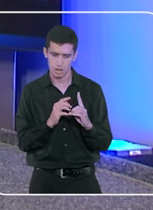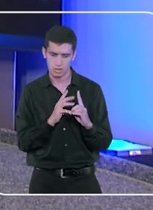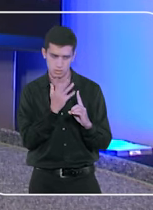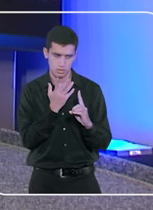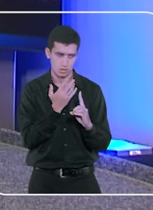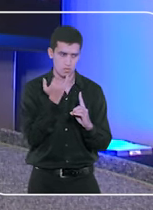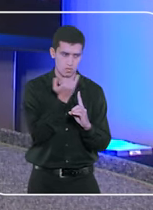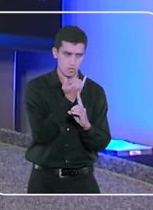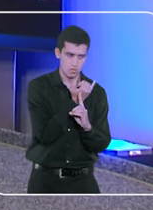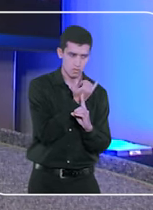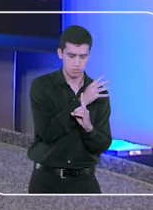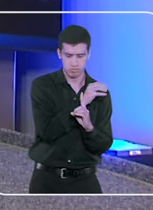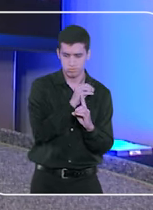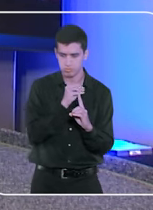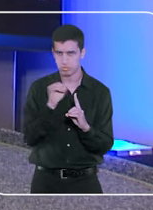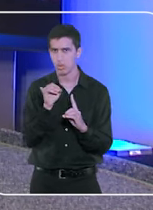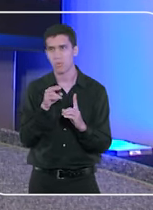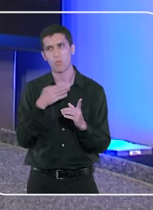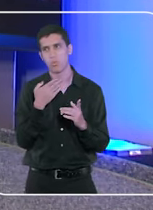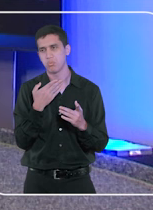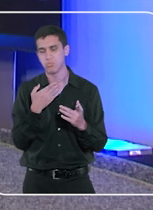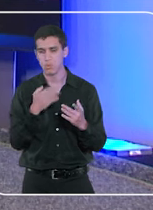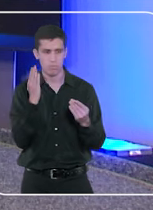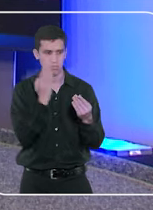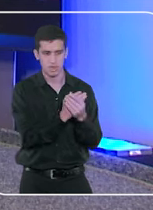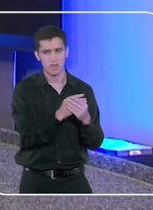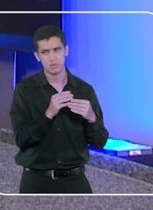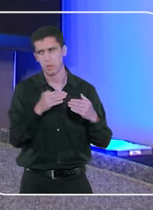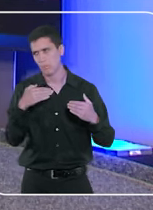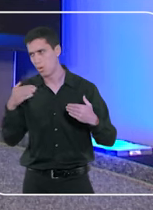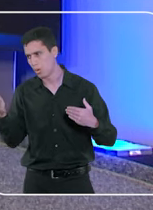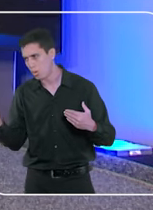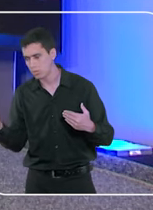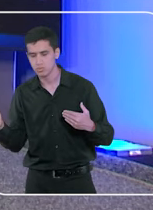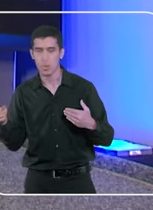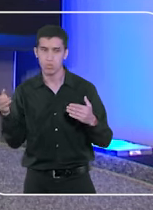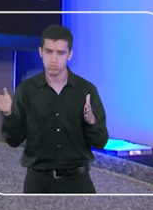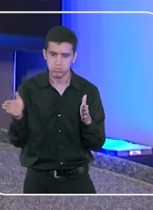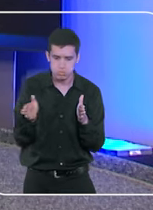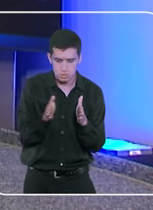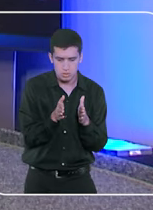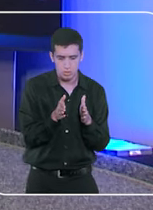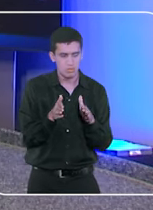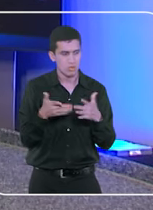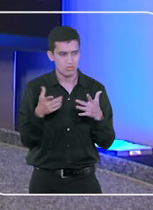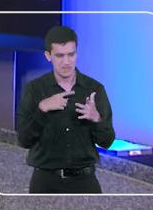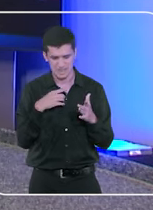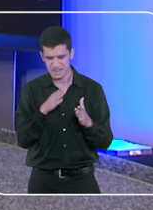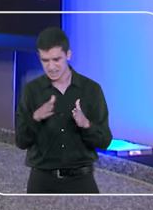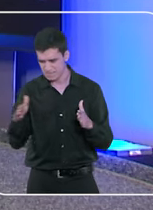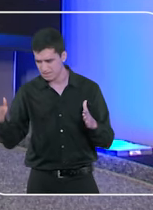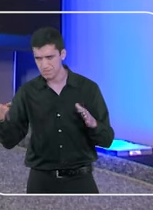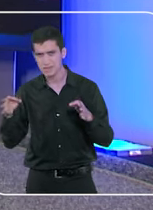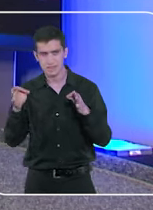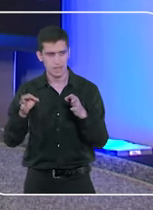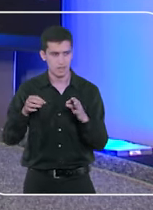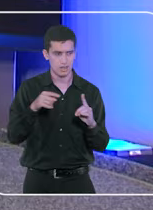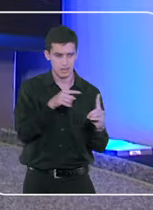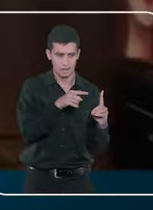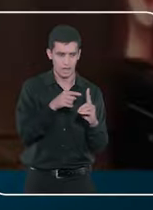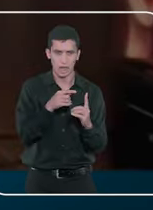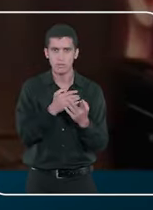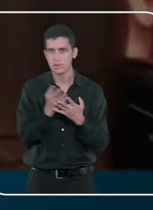a qualquer tempo do andamento processual os dois institutos eles podem ser uma opção para os acusados?